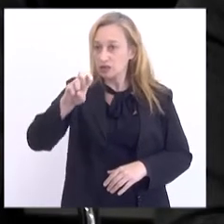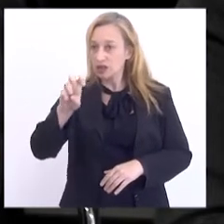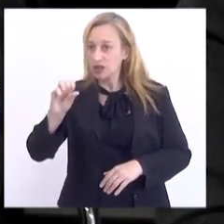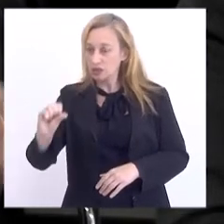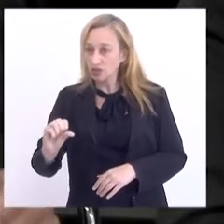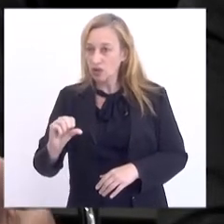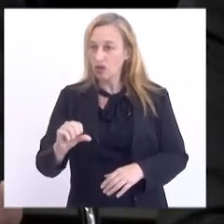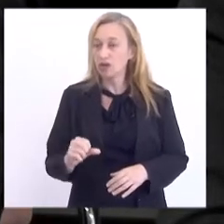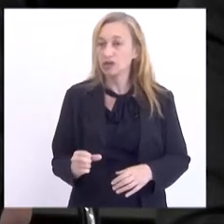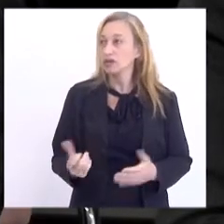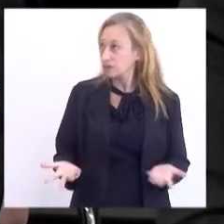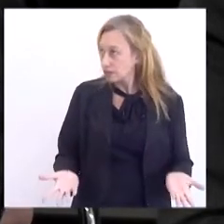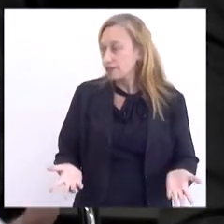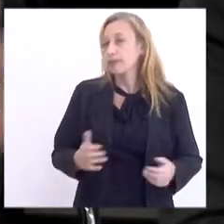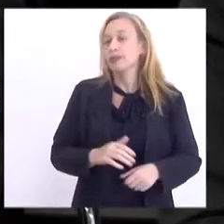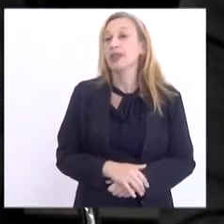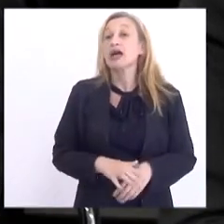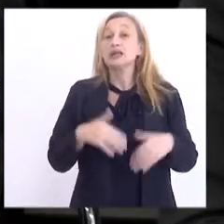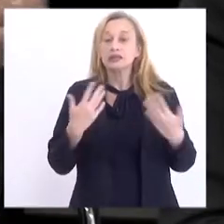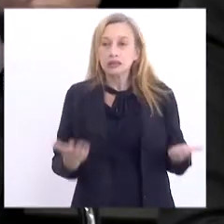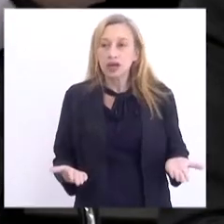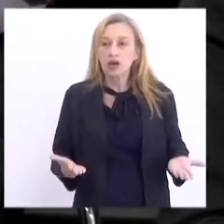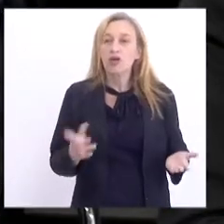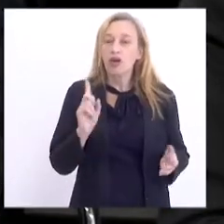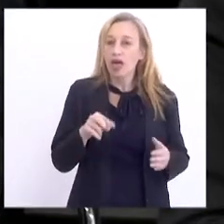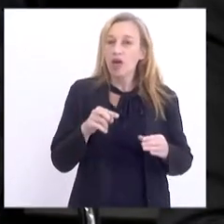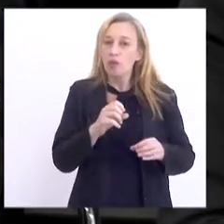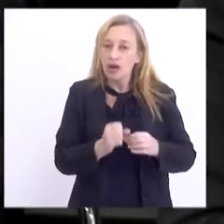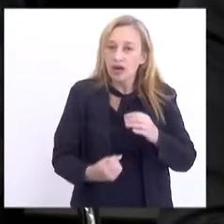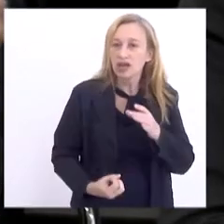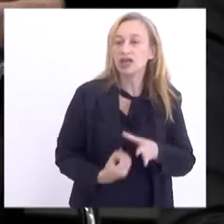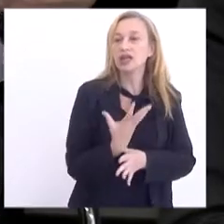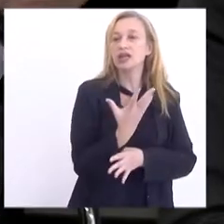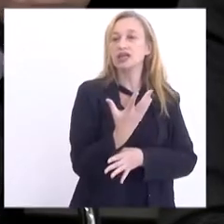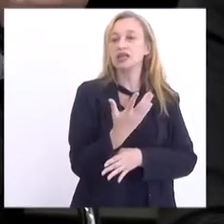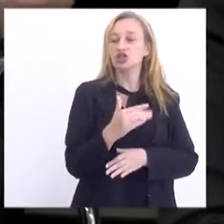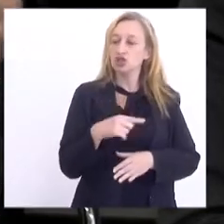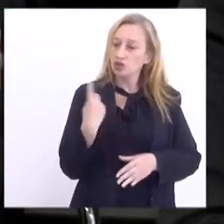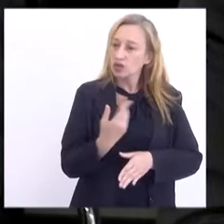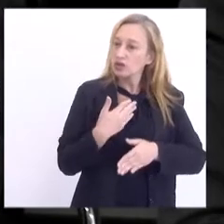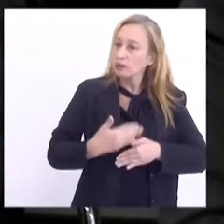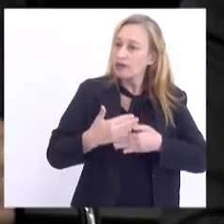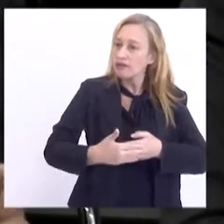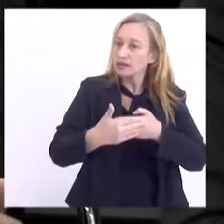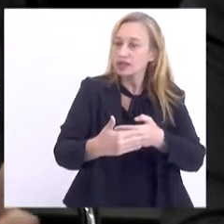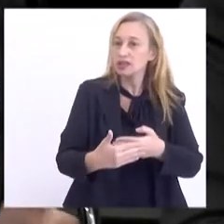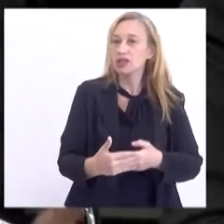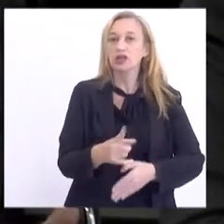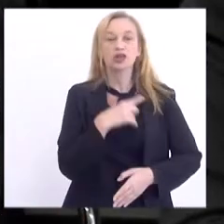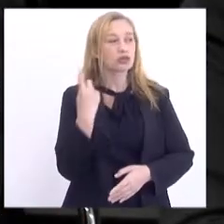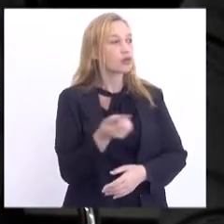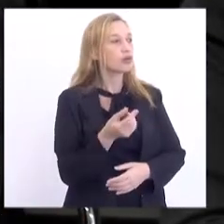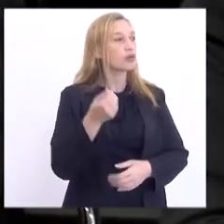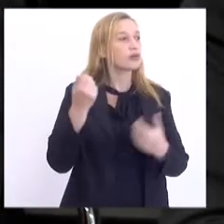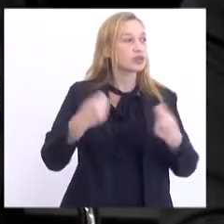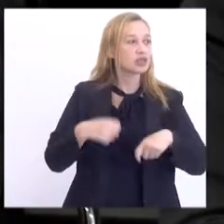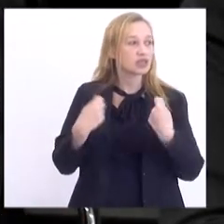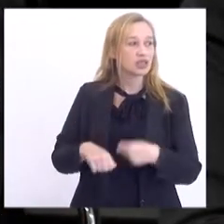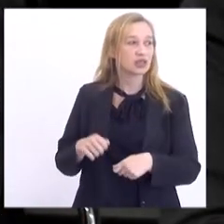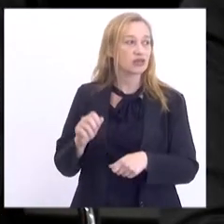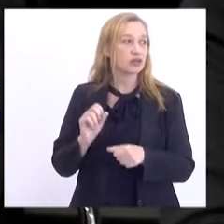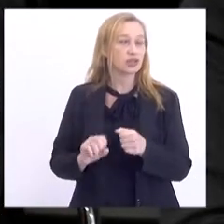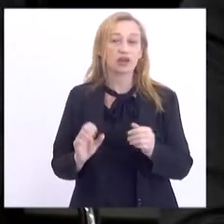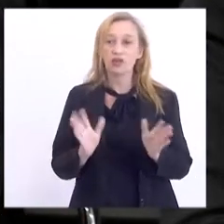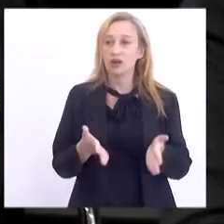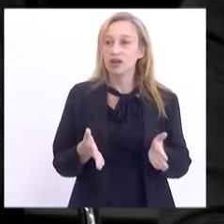gente começou a botar a cabeça para fora então isso é uma construção a gente tava Sandro aí como que a gente só precisa é